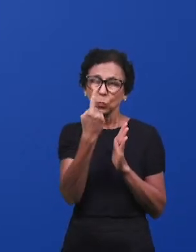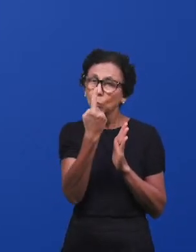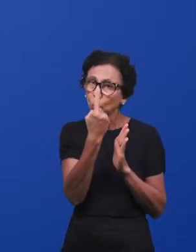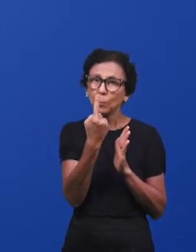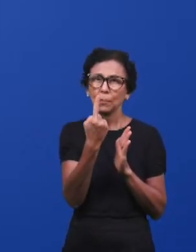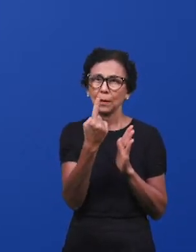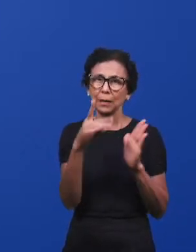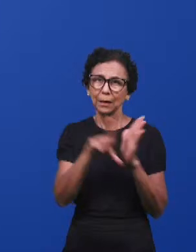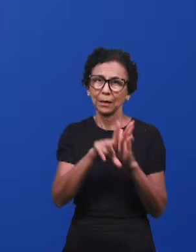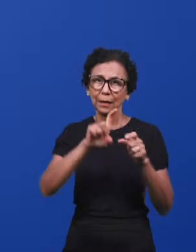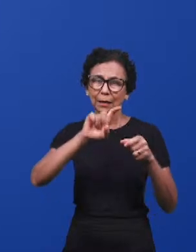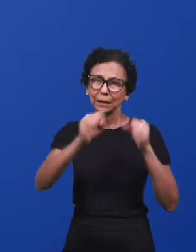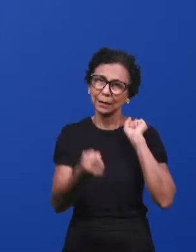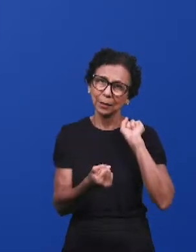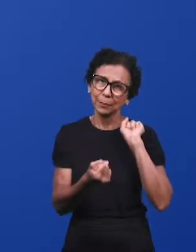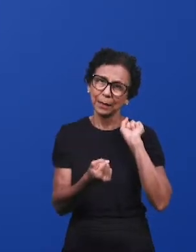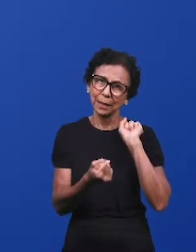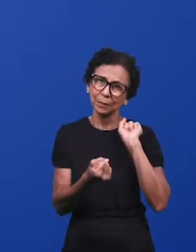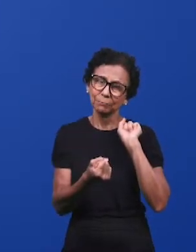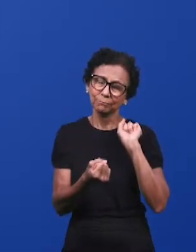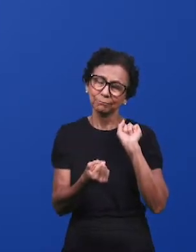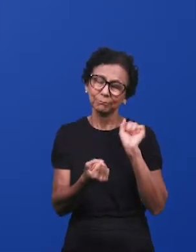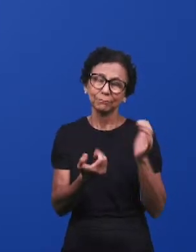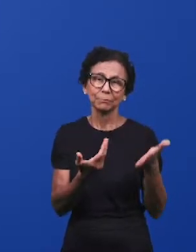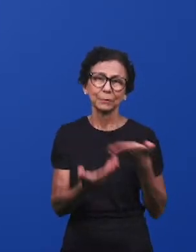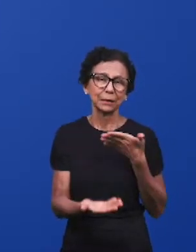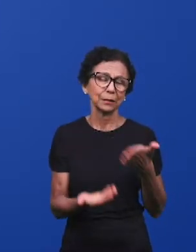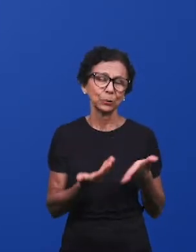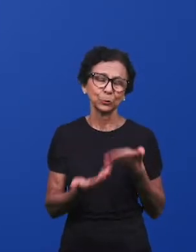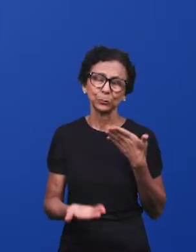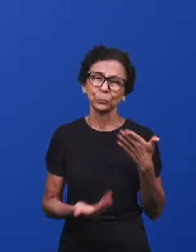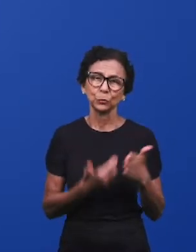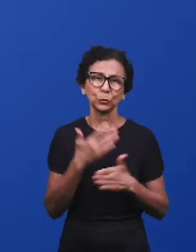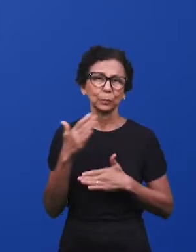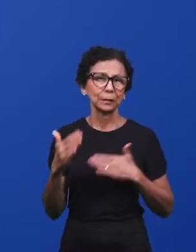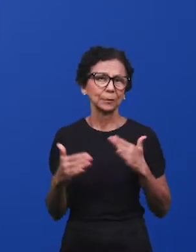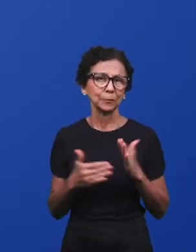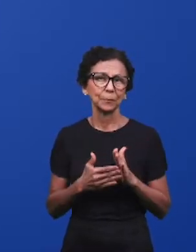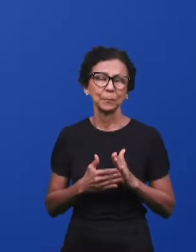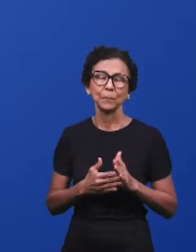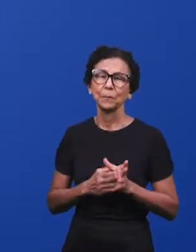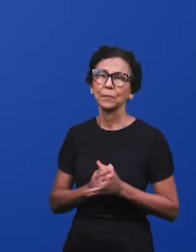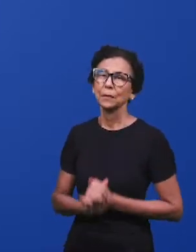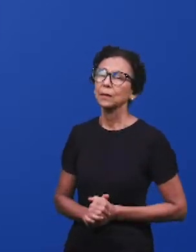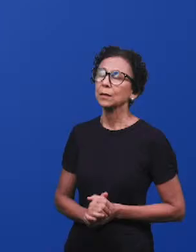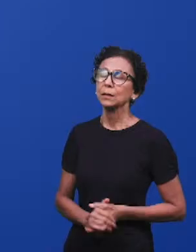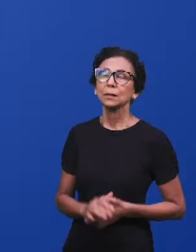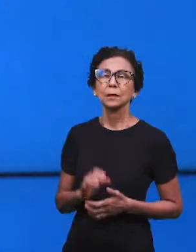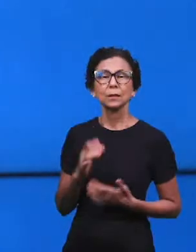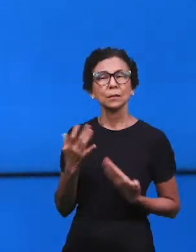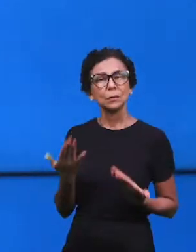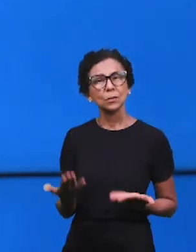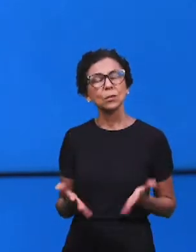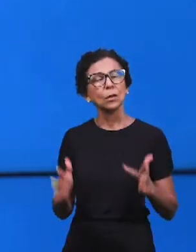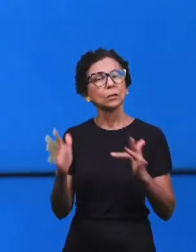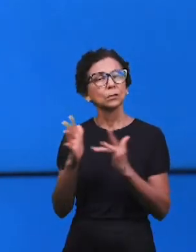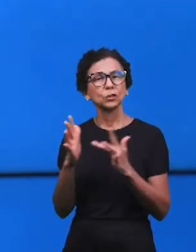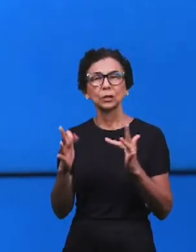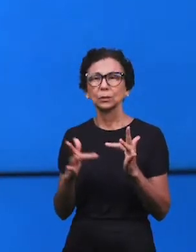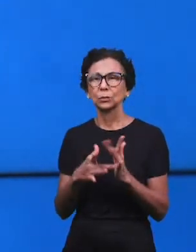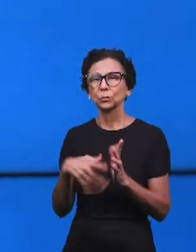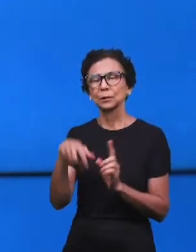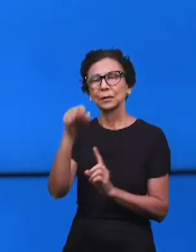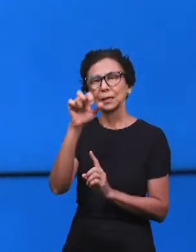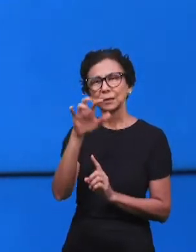Quem tem Jesus tem guardado toda a palavra, a lei, a graça, a paz do Senhor Jesus. Amém, Adonis.